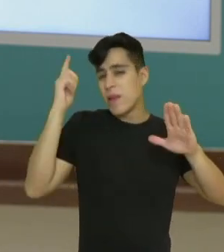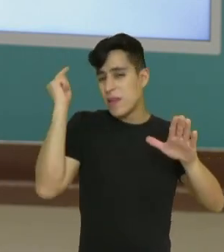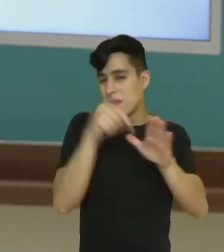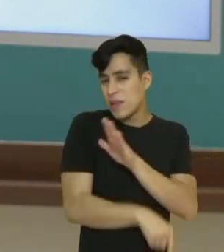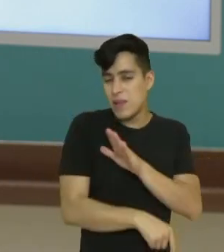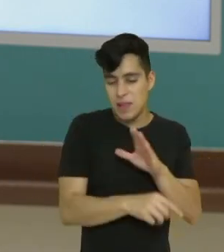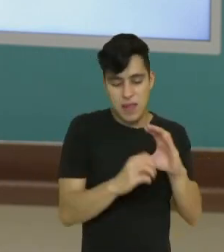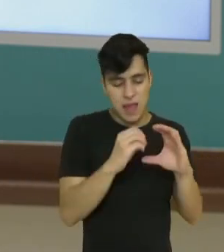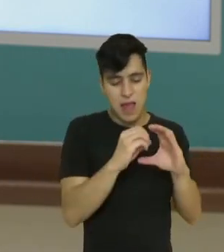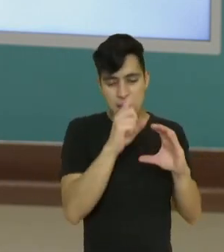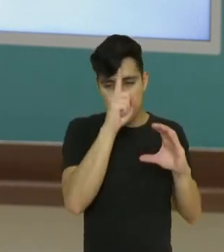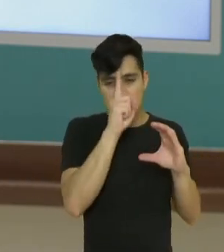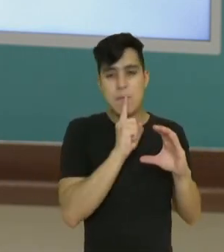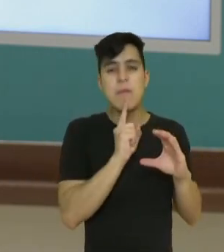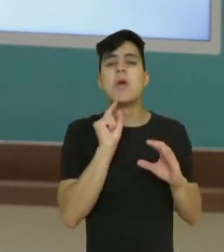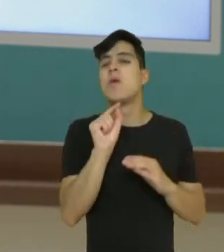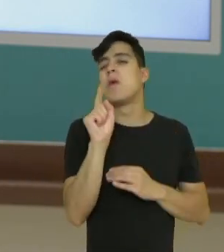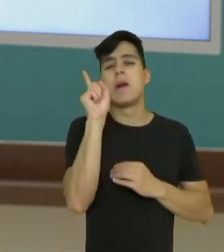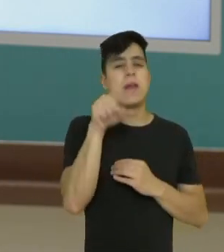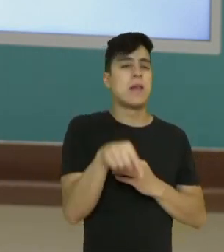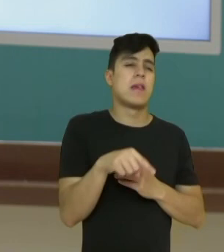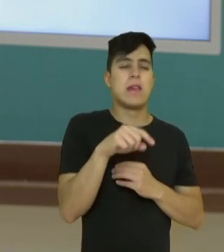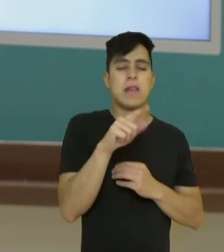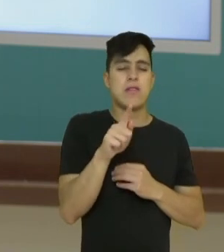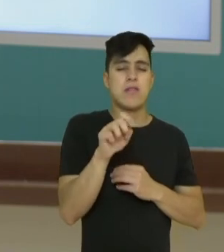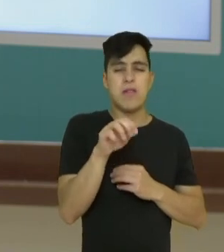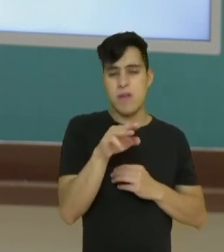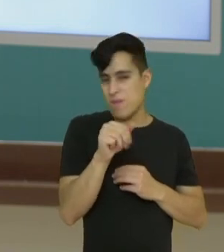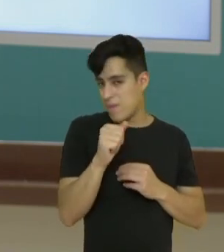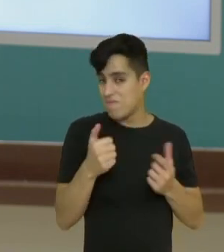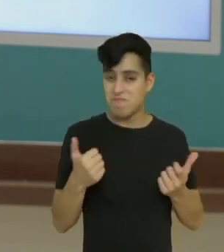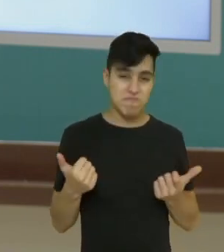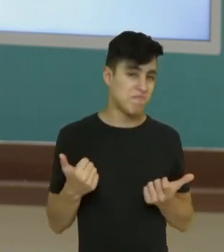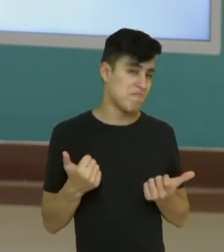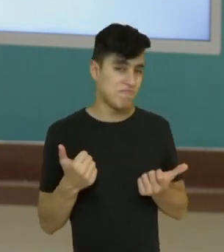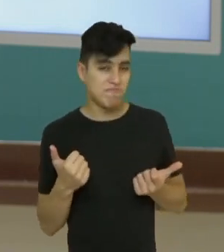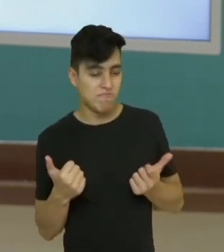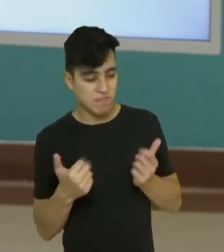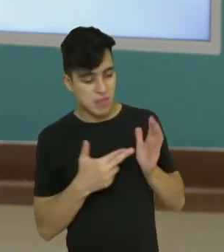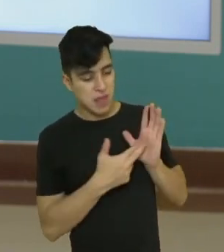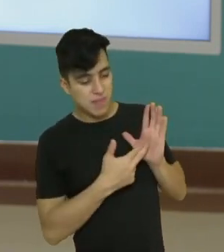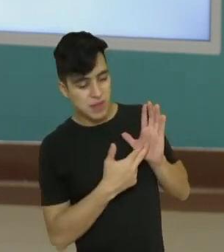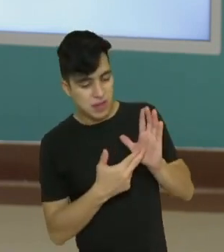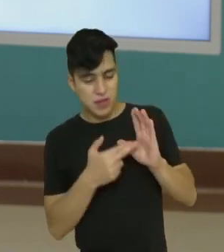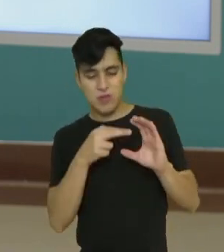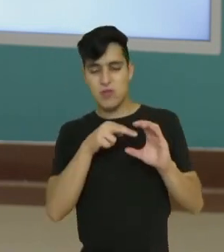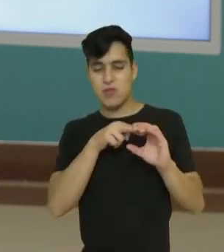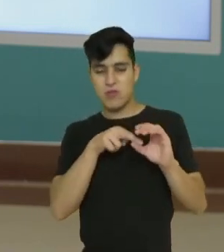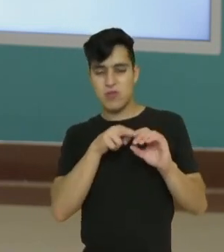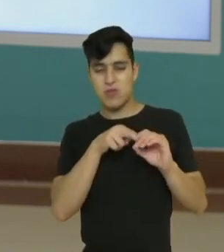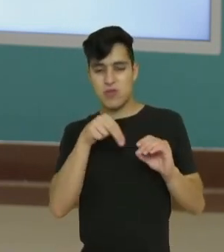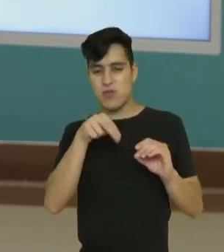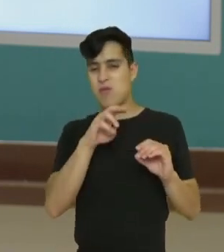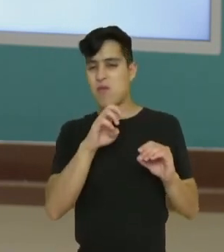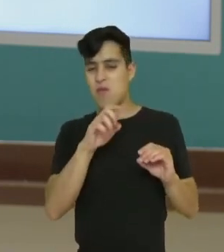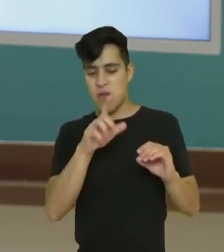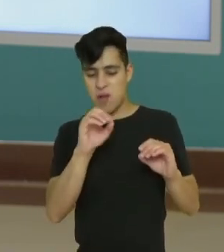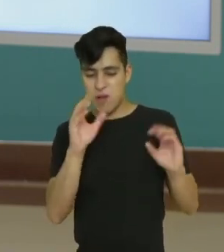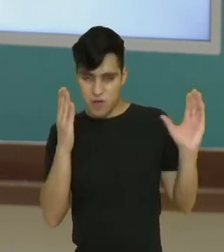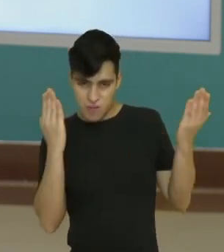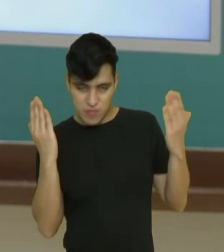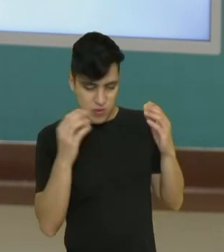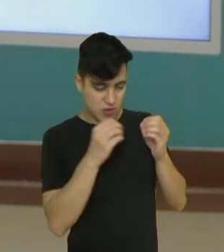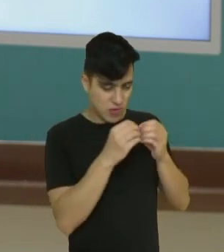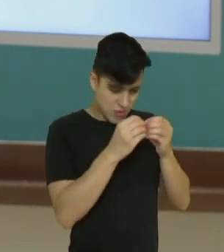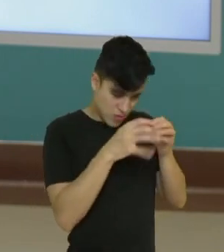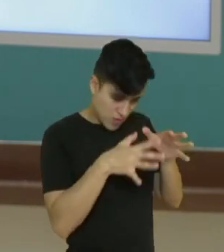internamente, amarelinho, nós temos o quê? A gema. Isso mesmo, representando o núcleo. Então nós podemos fazer essa analogia.